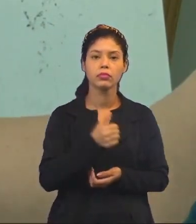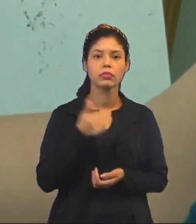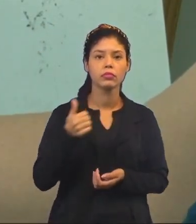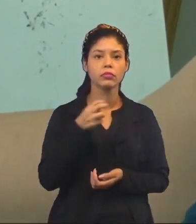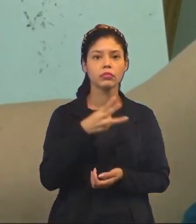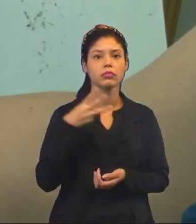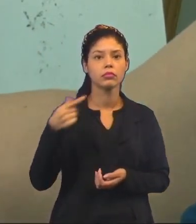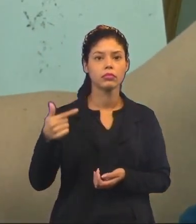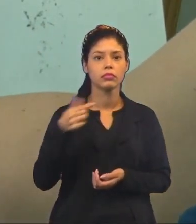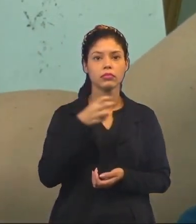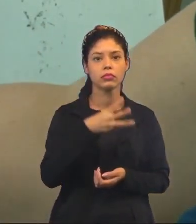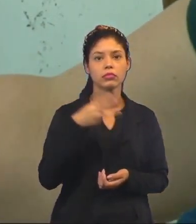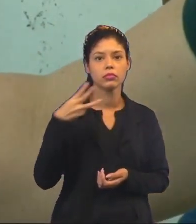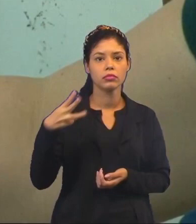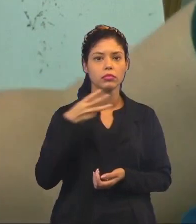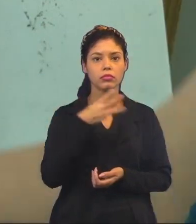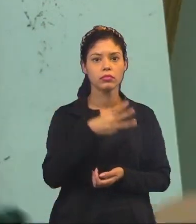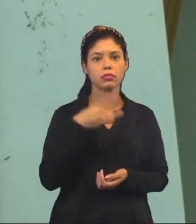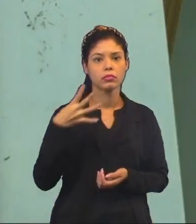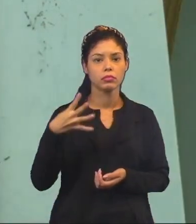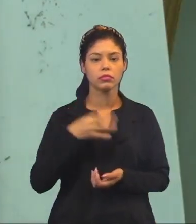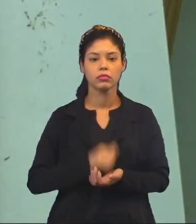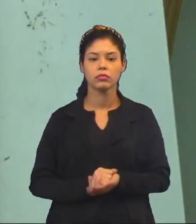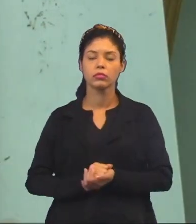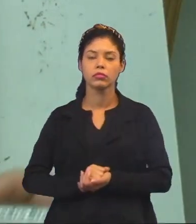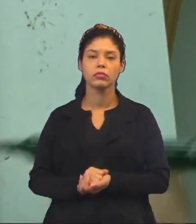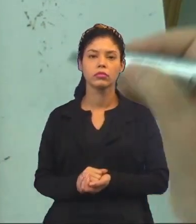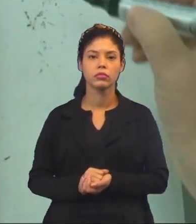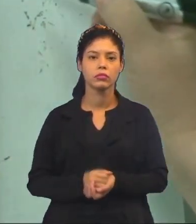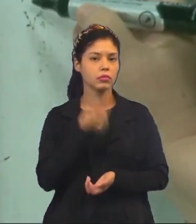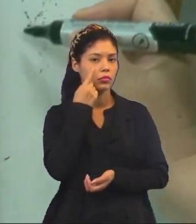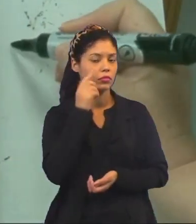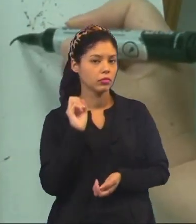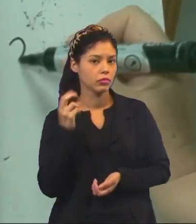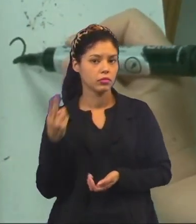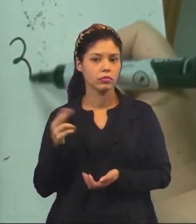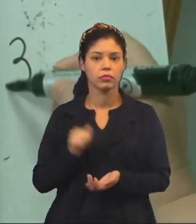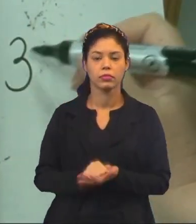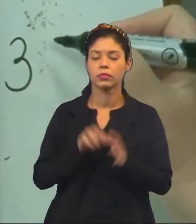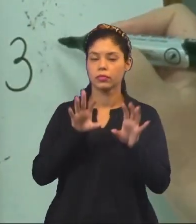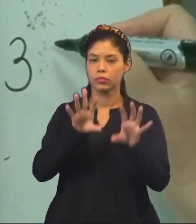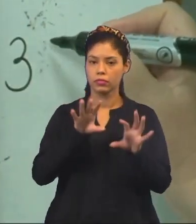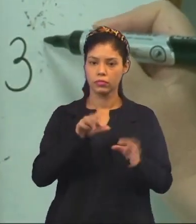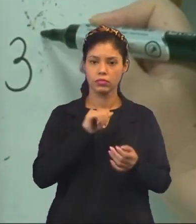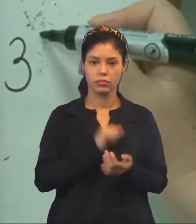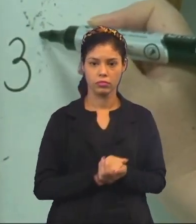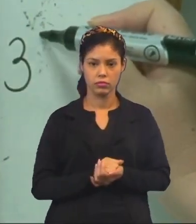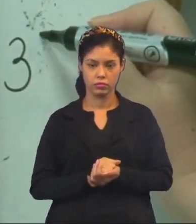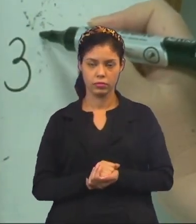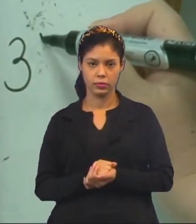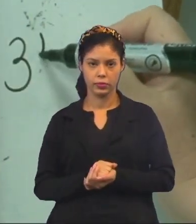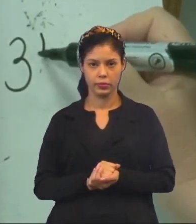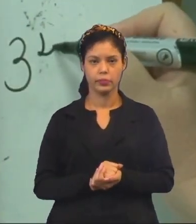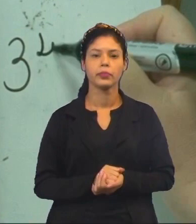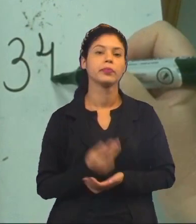30, 31, 32, 33, 34. Ou seja, essa vai ser o